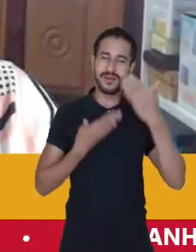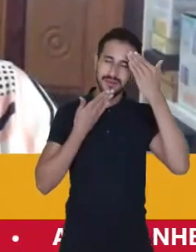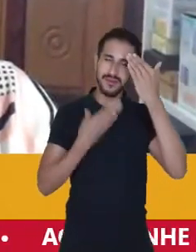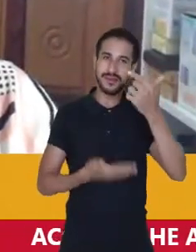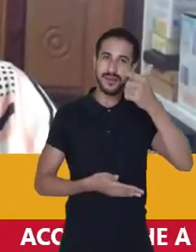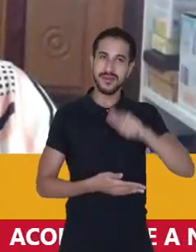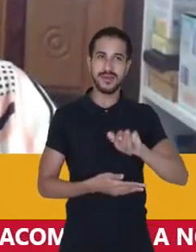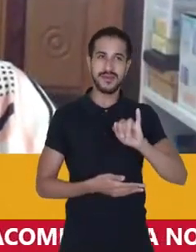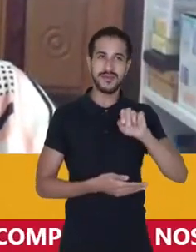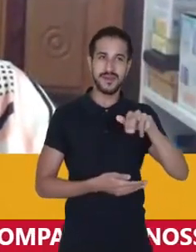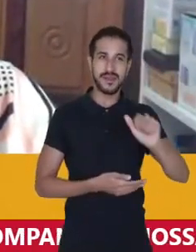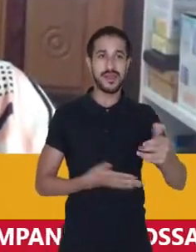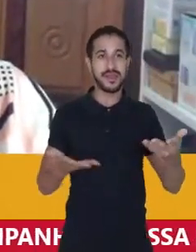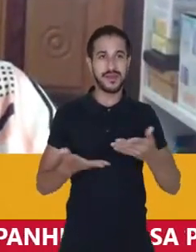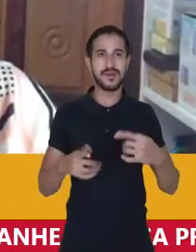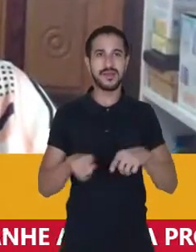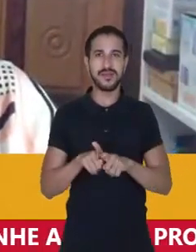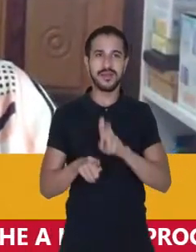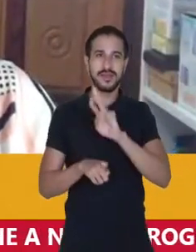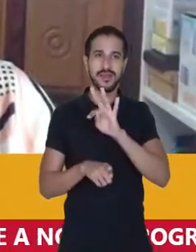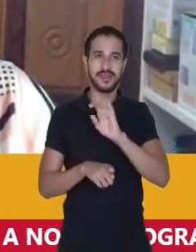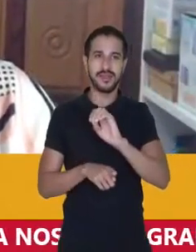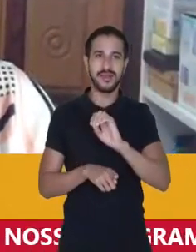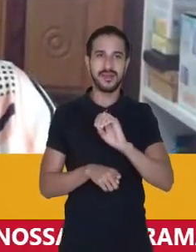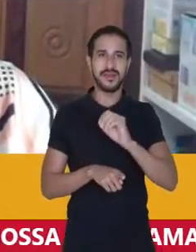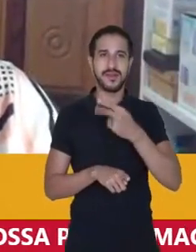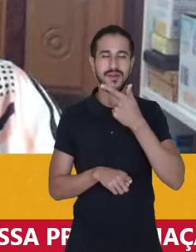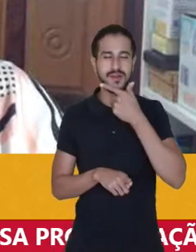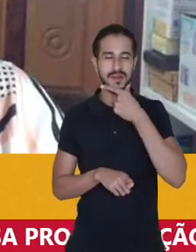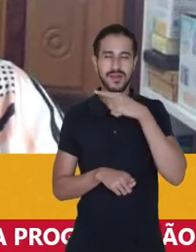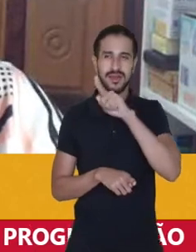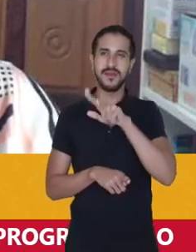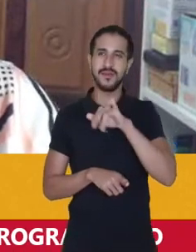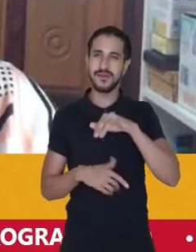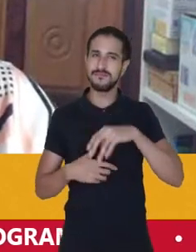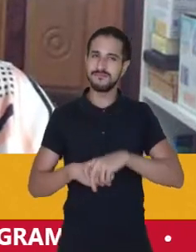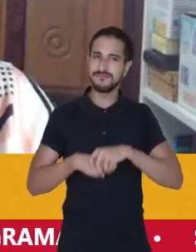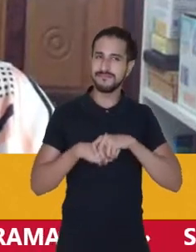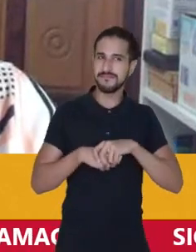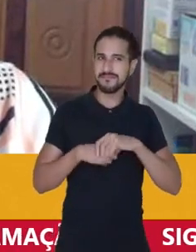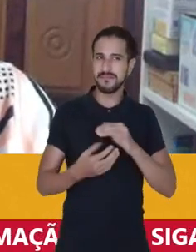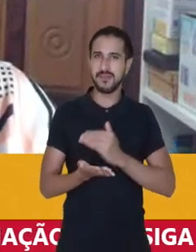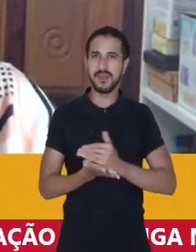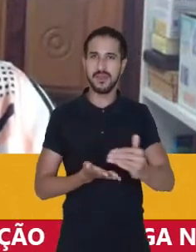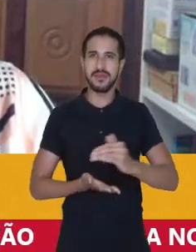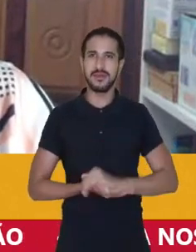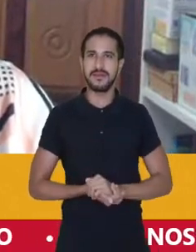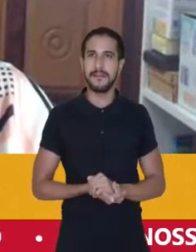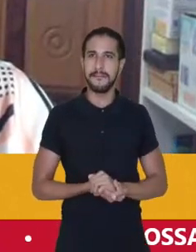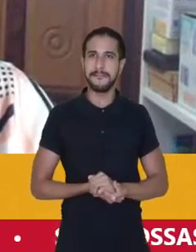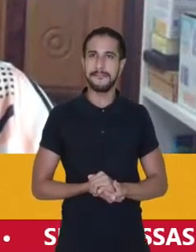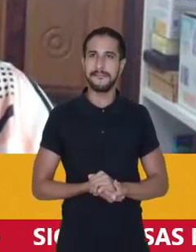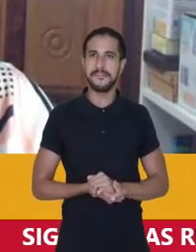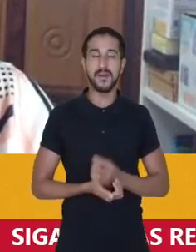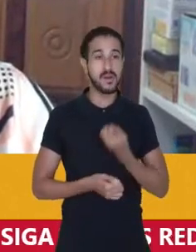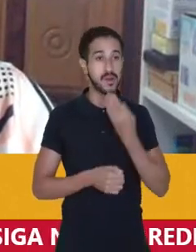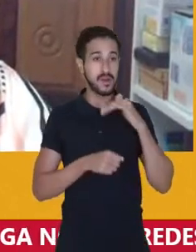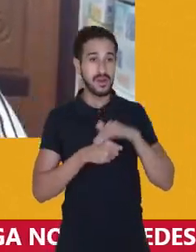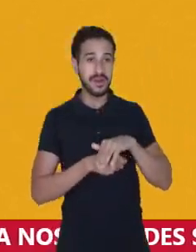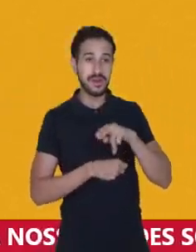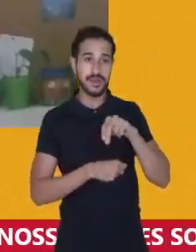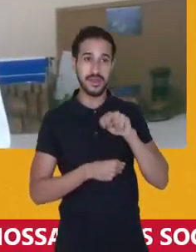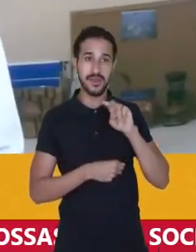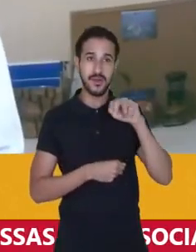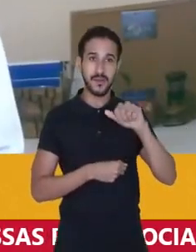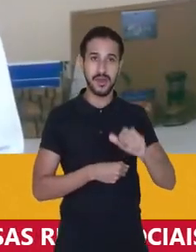uma vez, Givânia, e agora também Renato, para fazer suas saudações iniciais. Bom, boa noite,